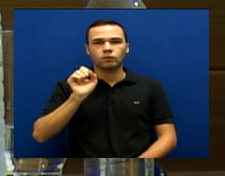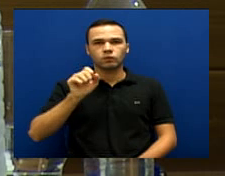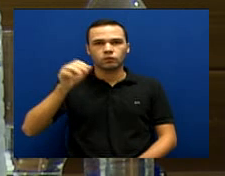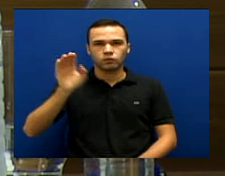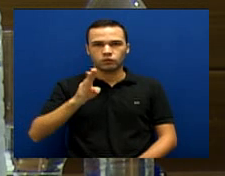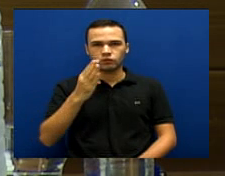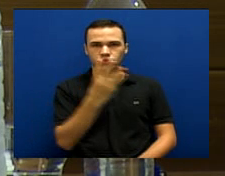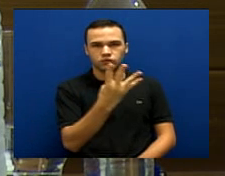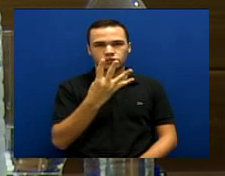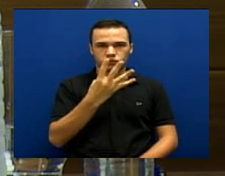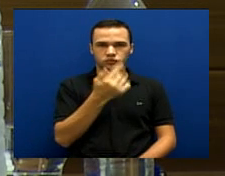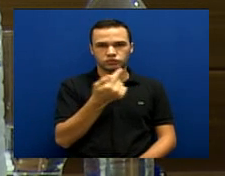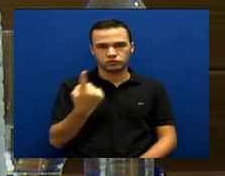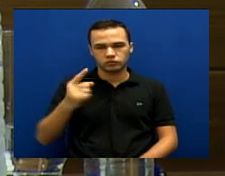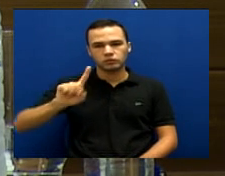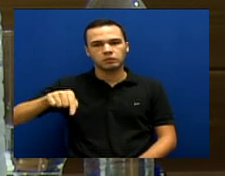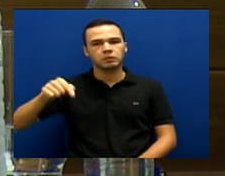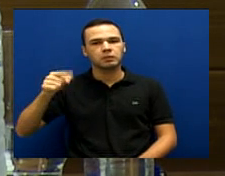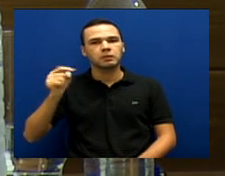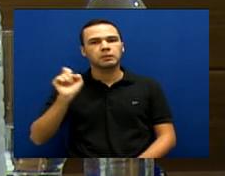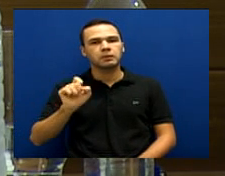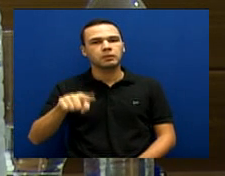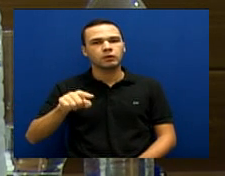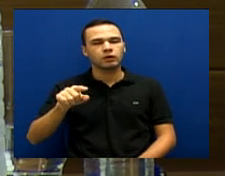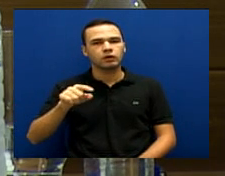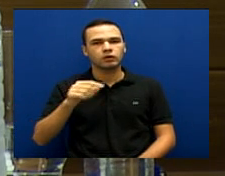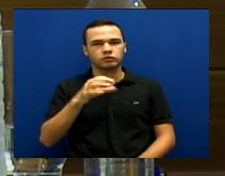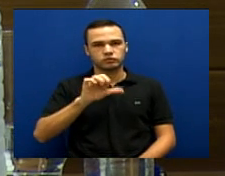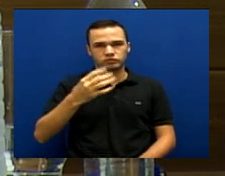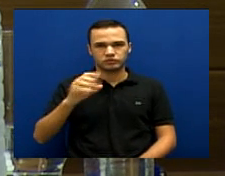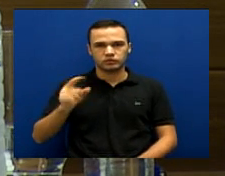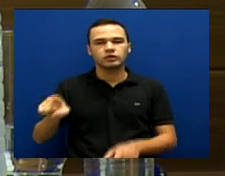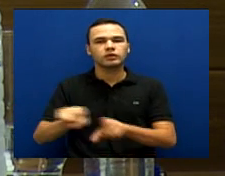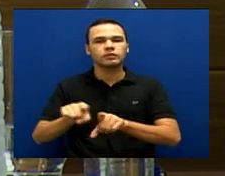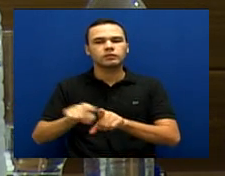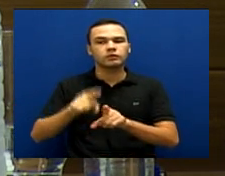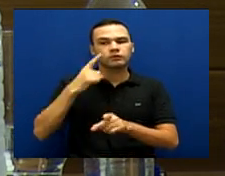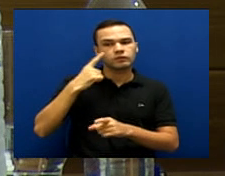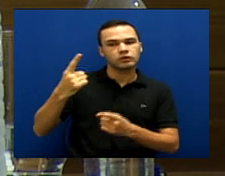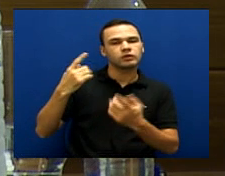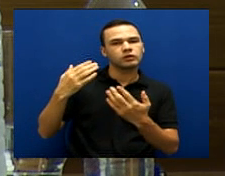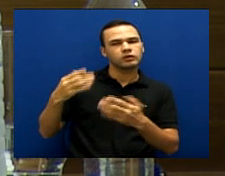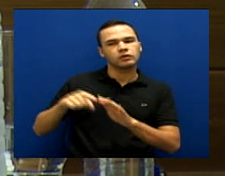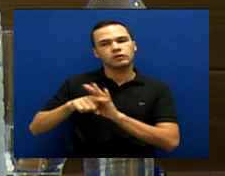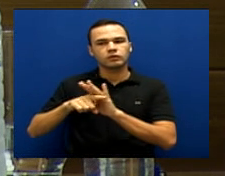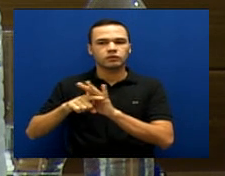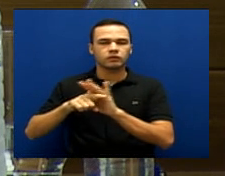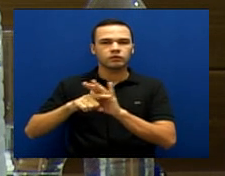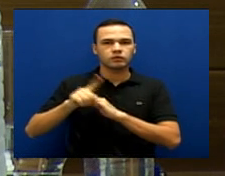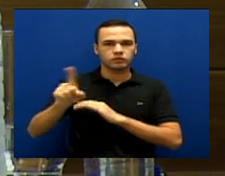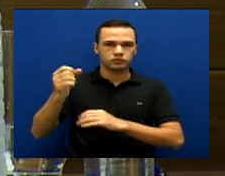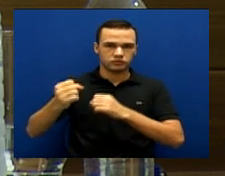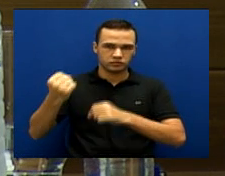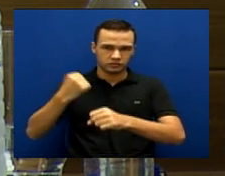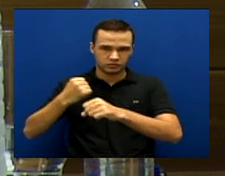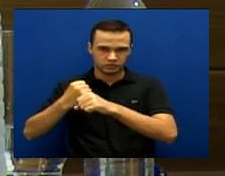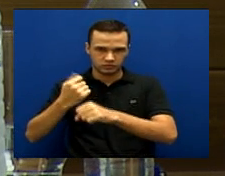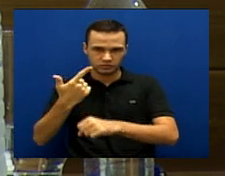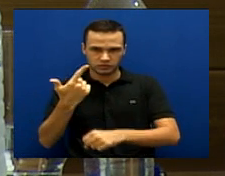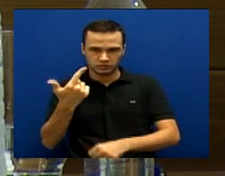e noventa e quatro mil avaliação da queda da arrecadação de 16 para